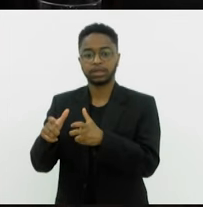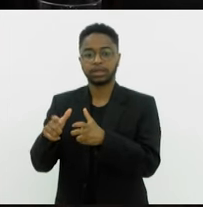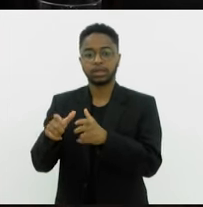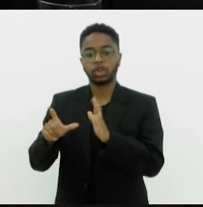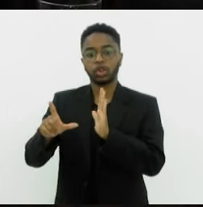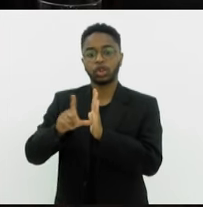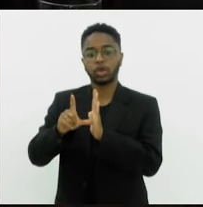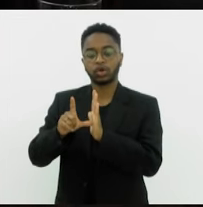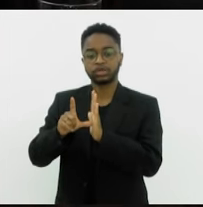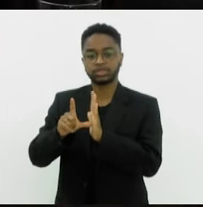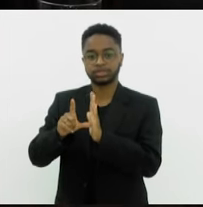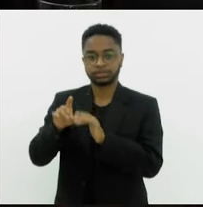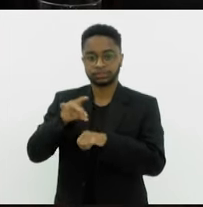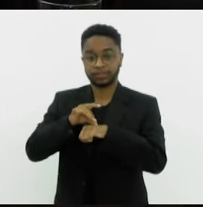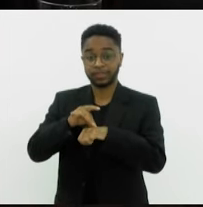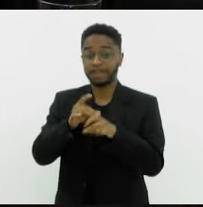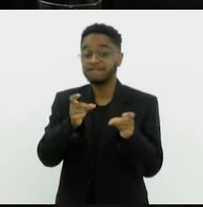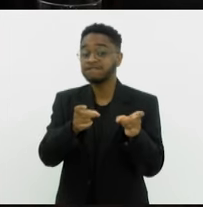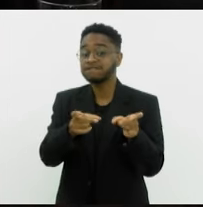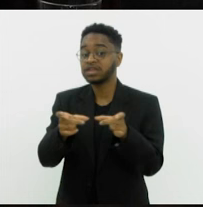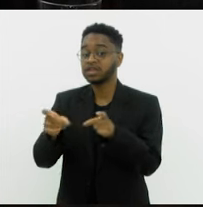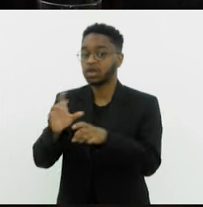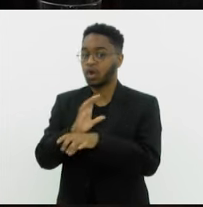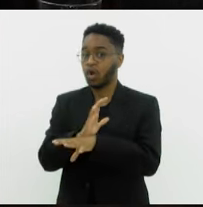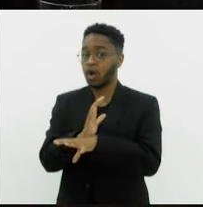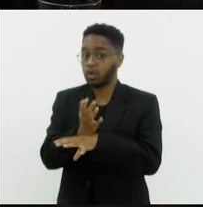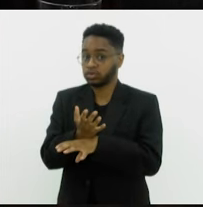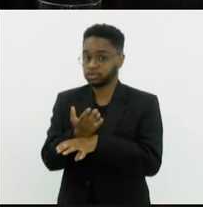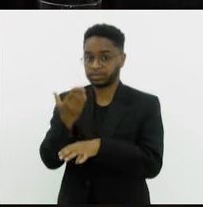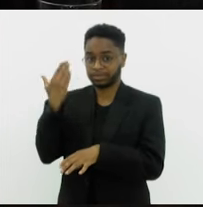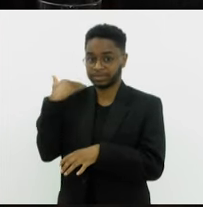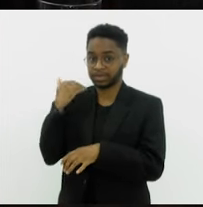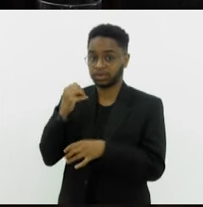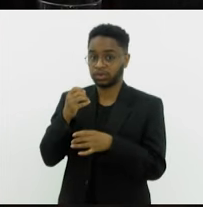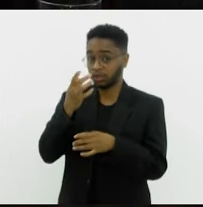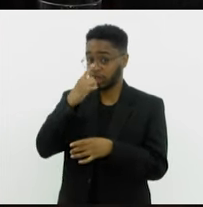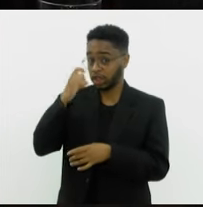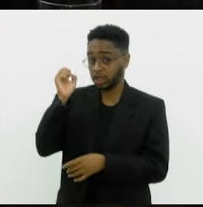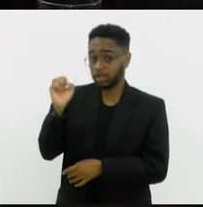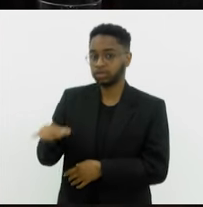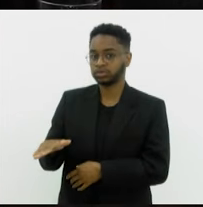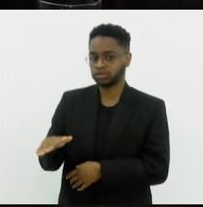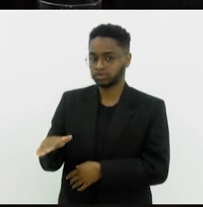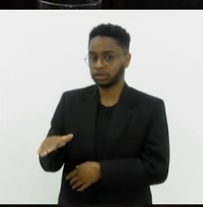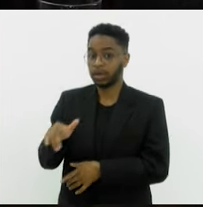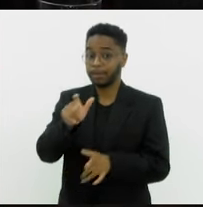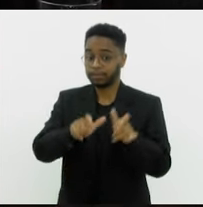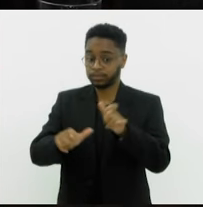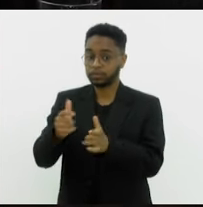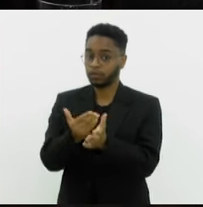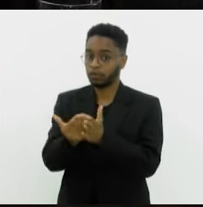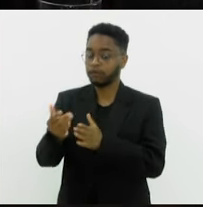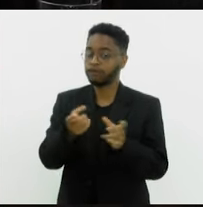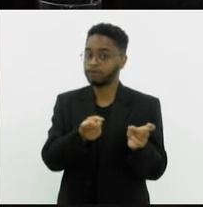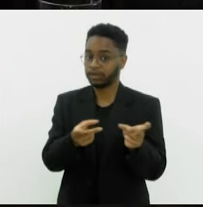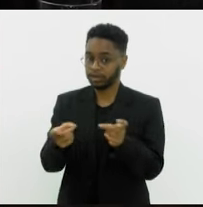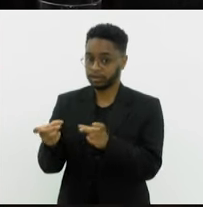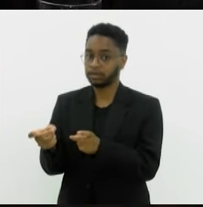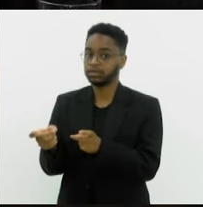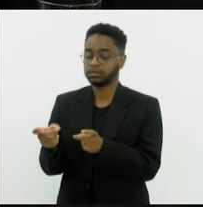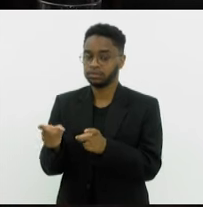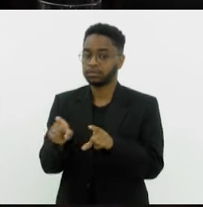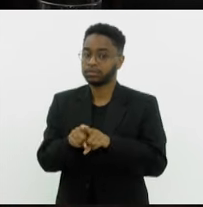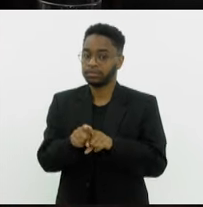para vender ossos que outrora eram jogados fora. Estavam vendendo, e muita